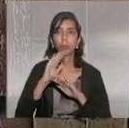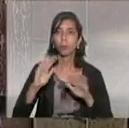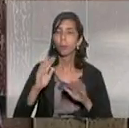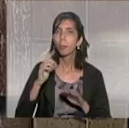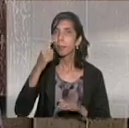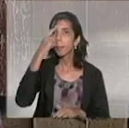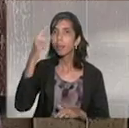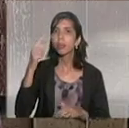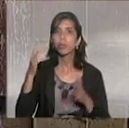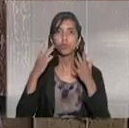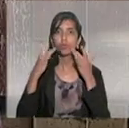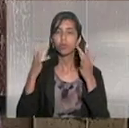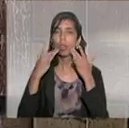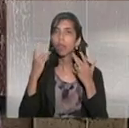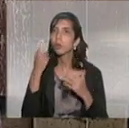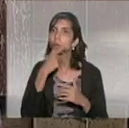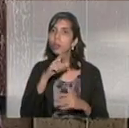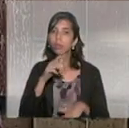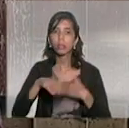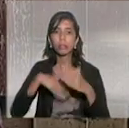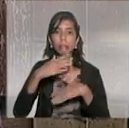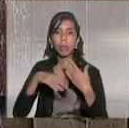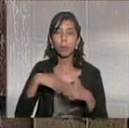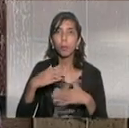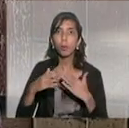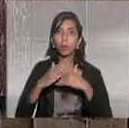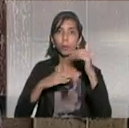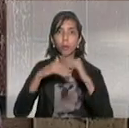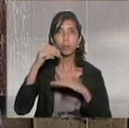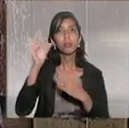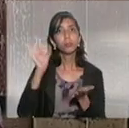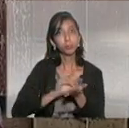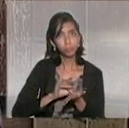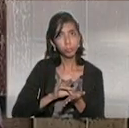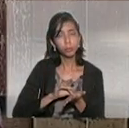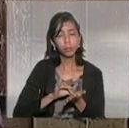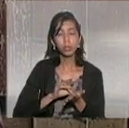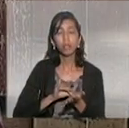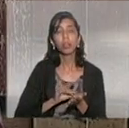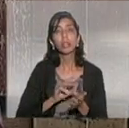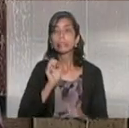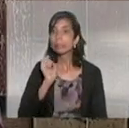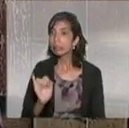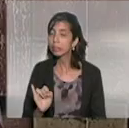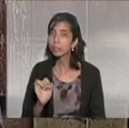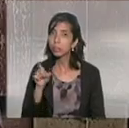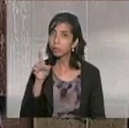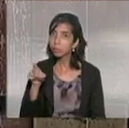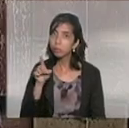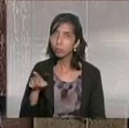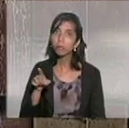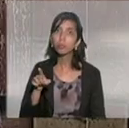que estar no teatro é o grande trampolim para uma carreira definitiva. E é verdade, né? Se você